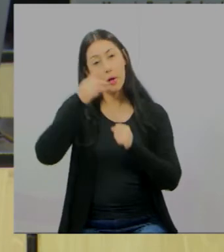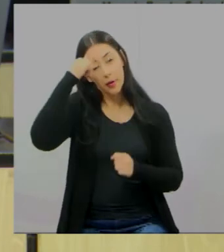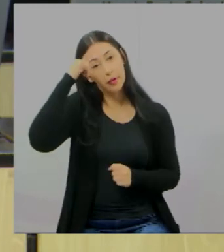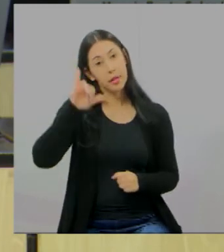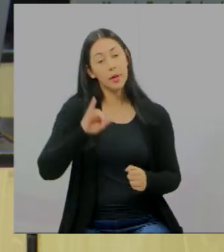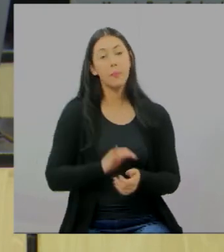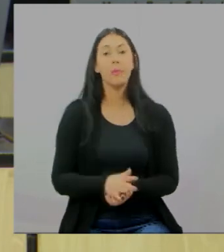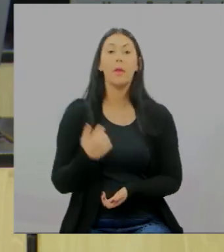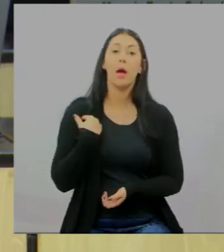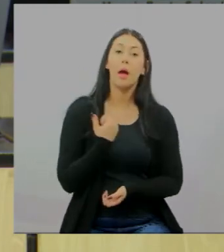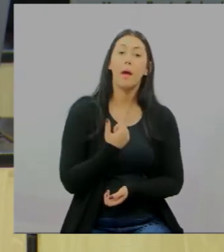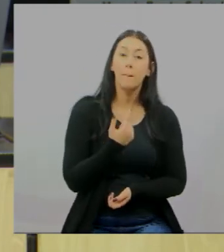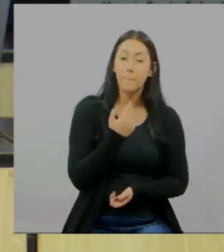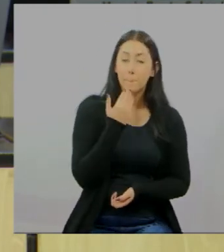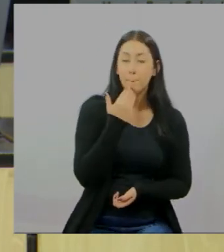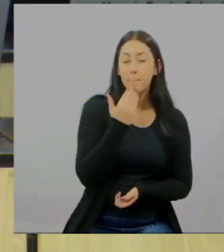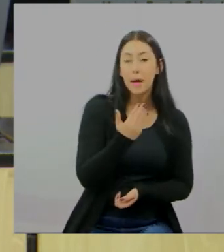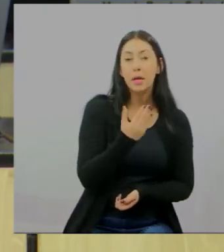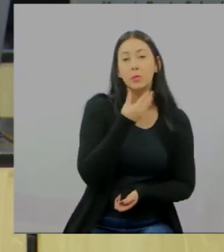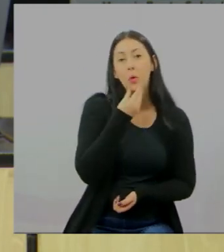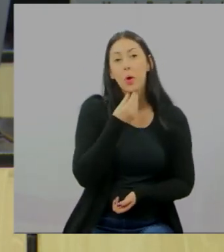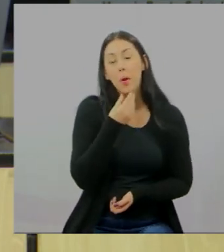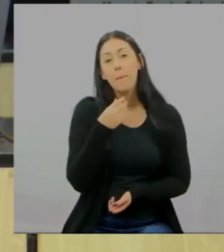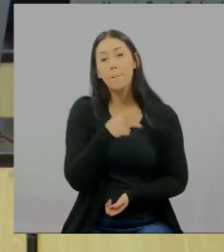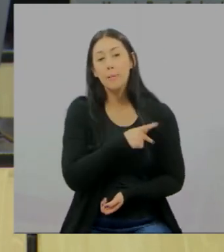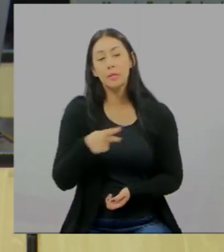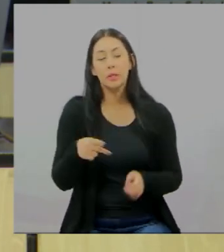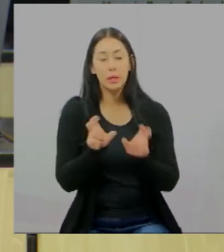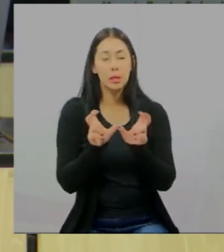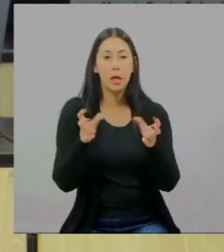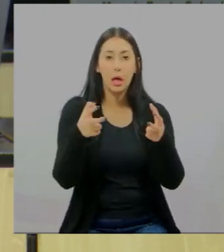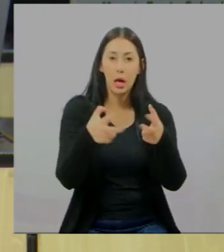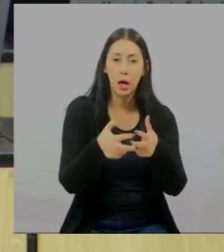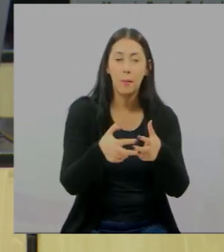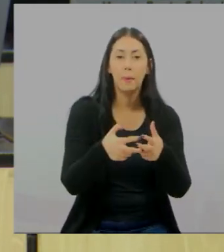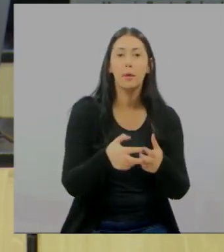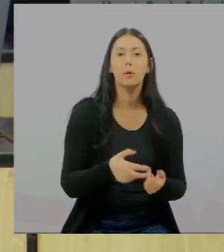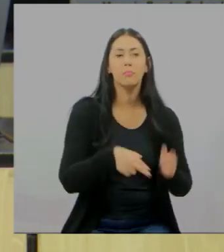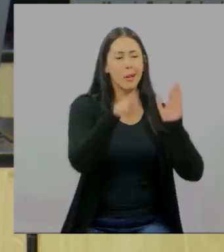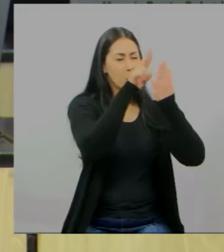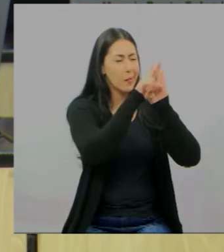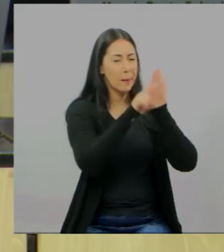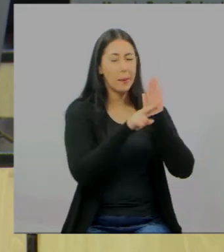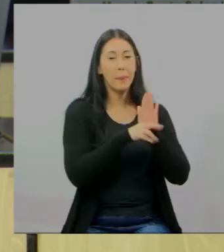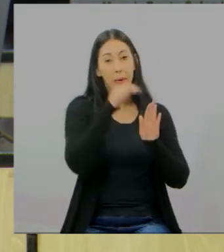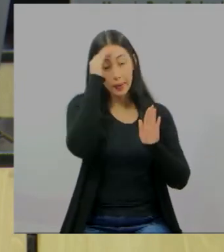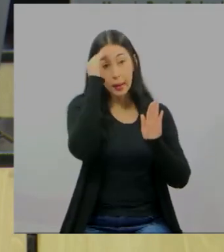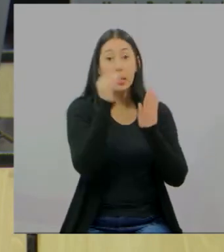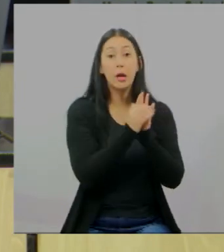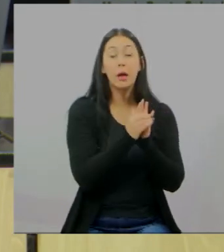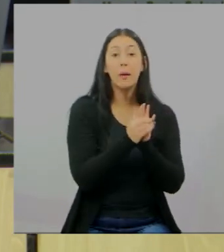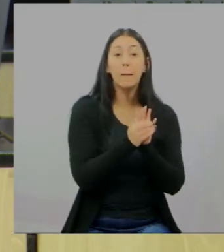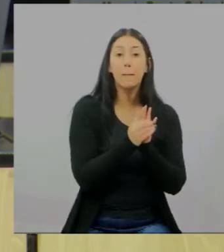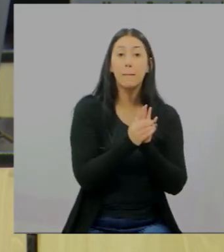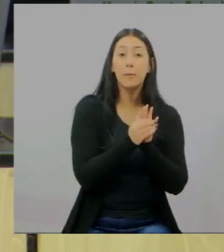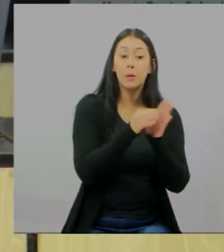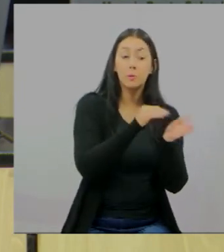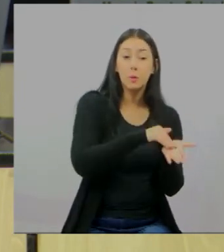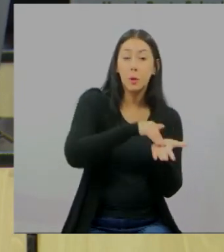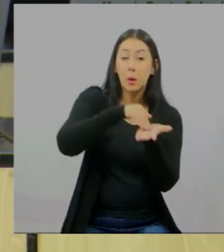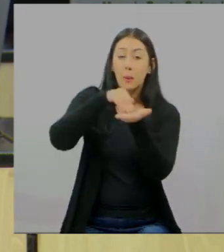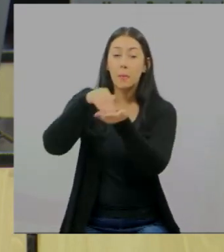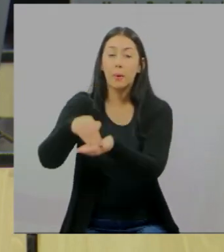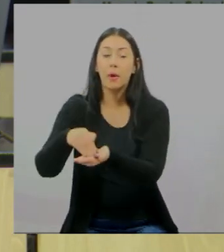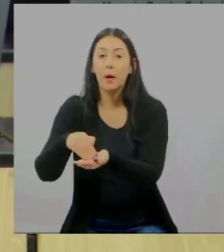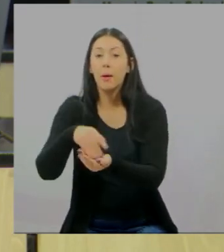senhor presidente desta Casa, ouvido e aprovado pela Igreja Plenário, cumpridas as formalidades regimentais, seja encaminhado ao senhor prefeito municipal de Jacareí